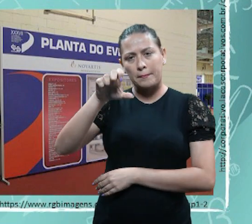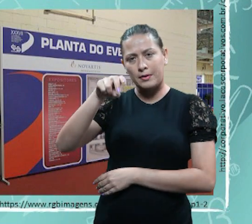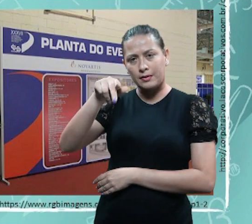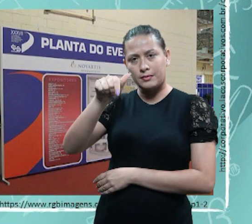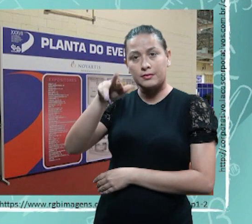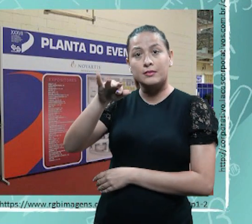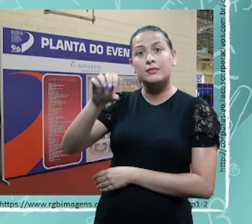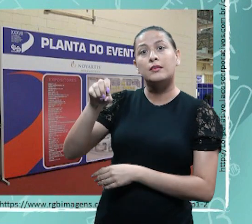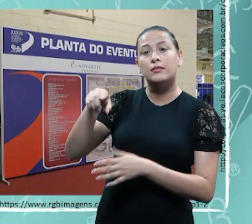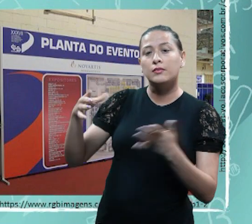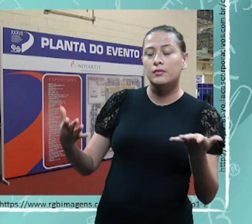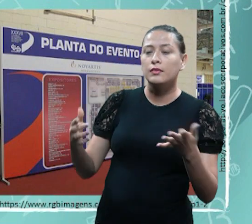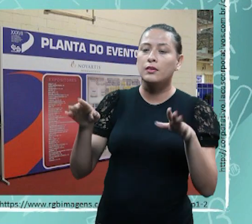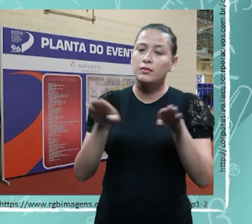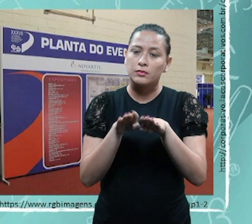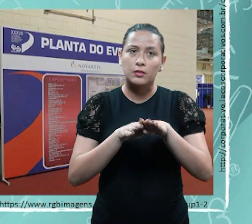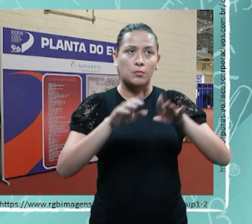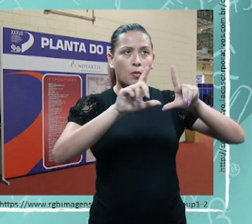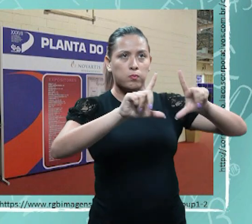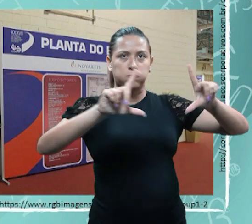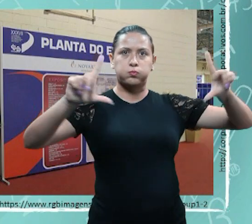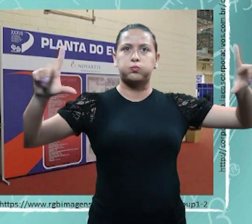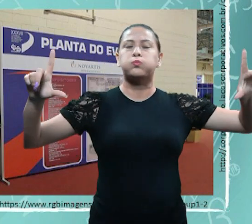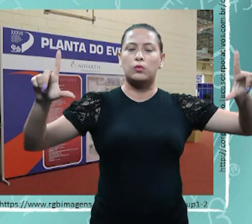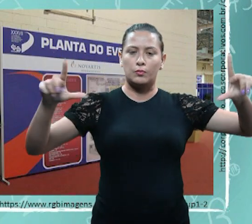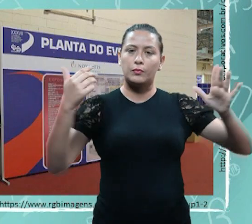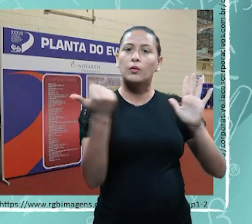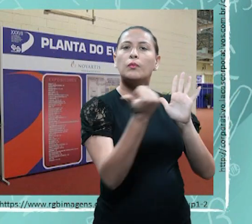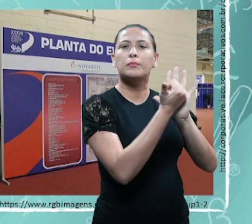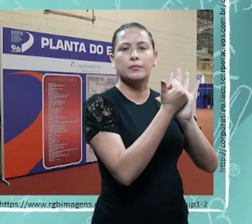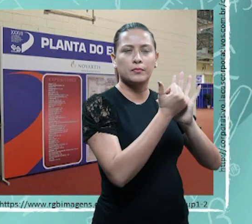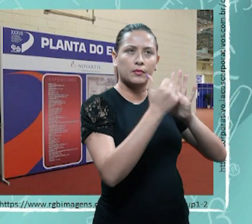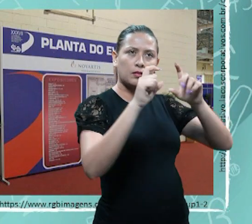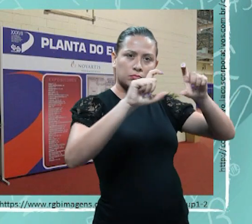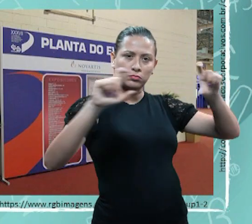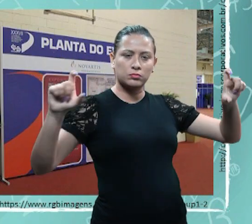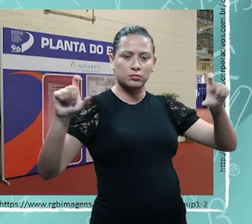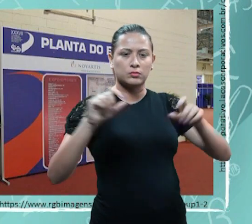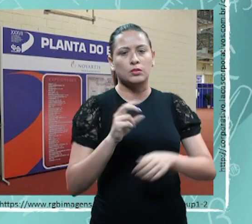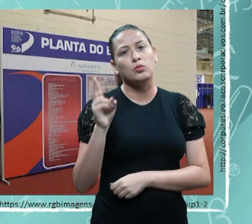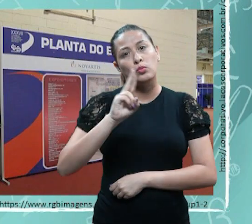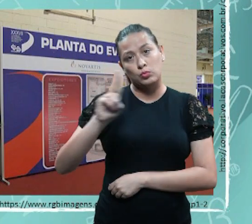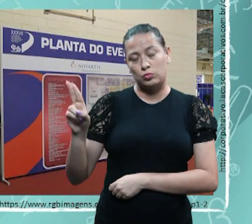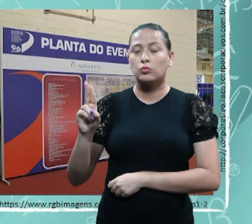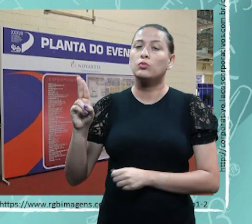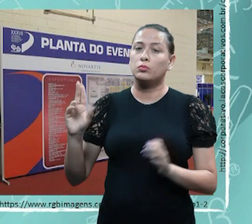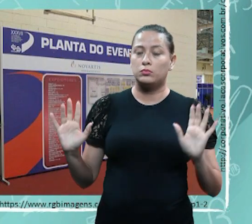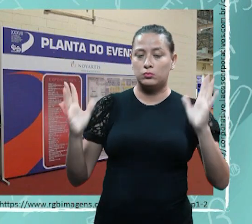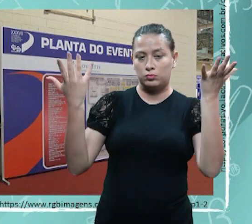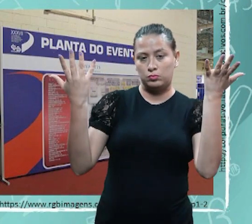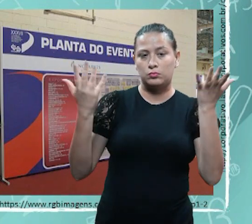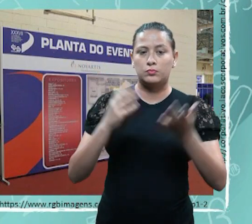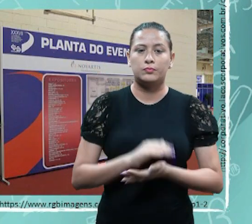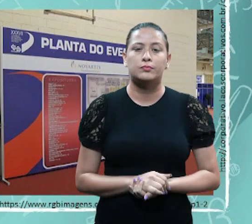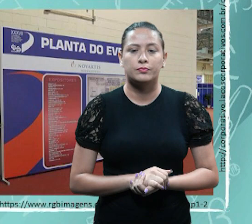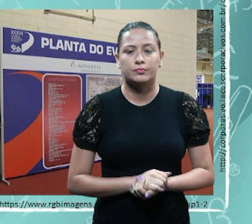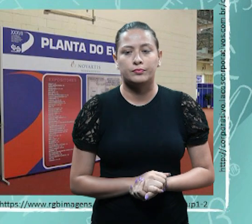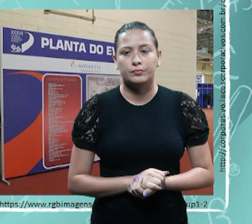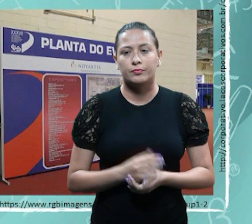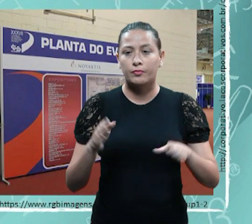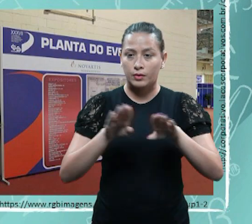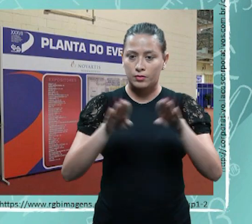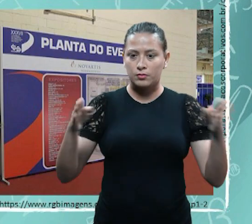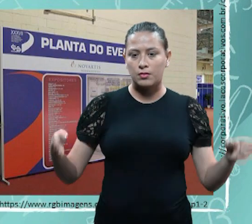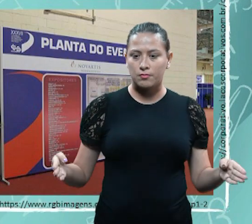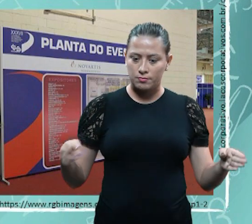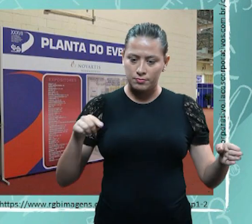também pensar em um painel, né, com um logotipo, atrás com o nome do evento, atrás da